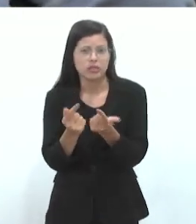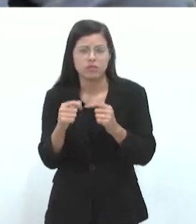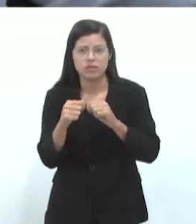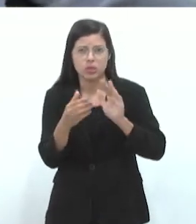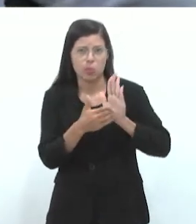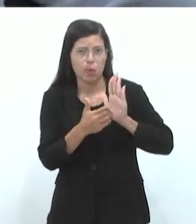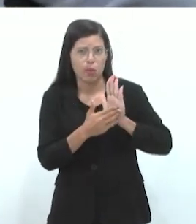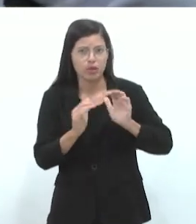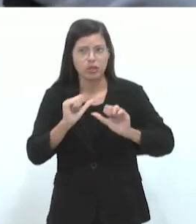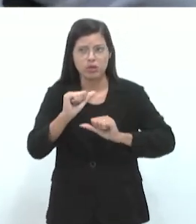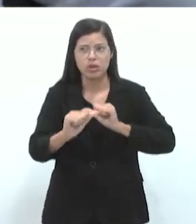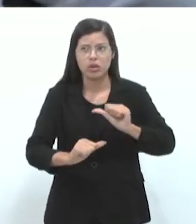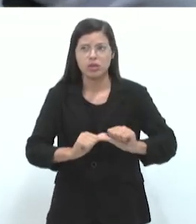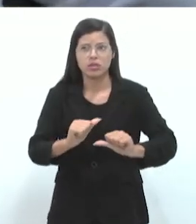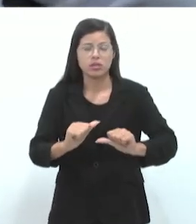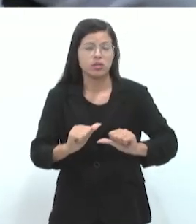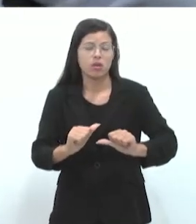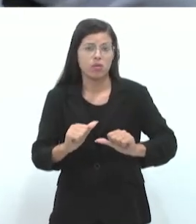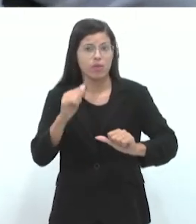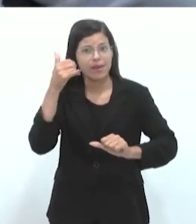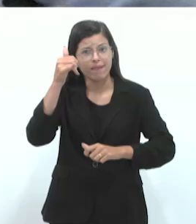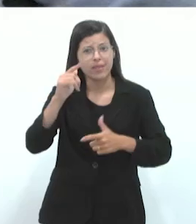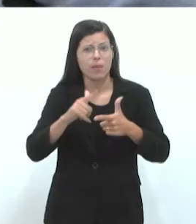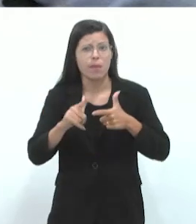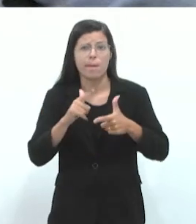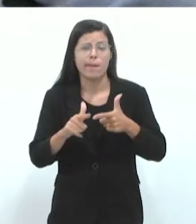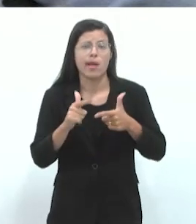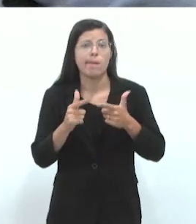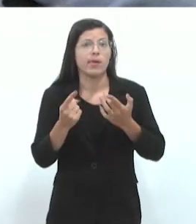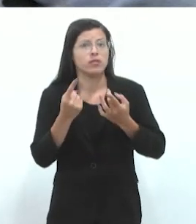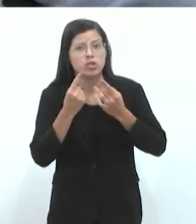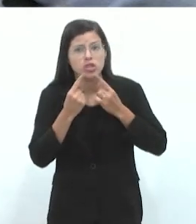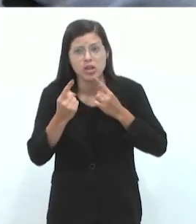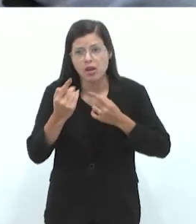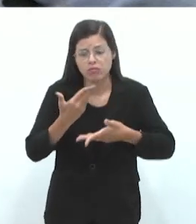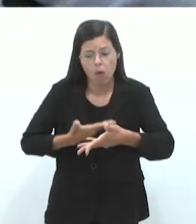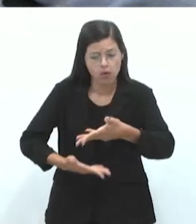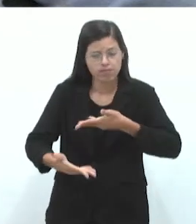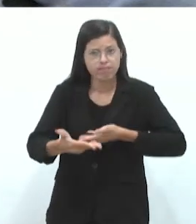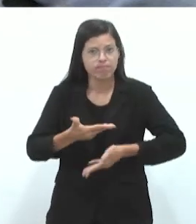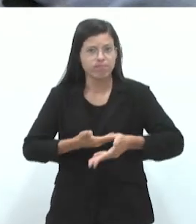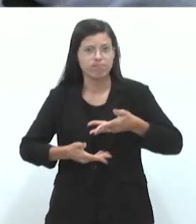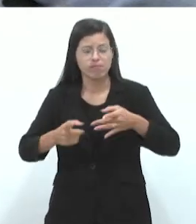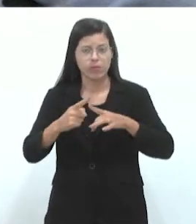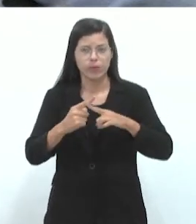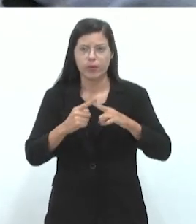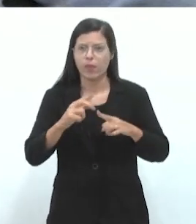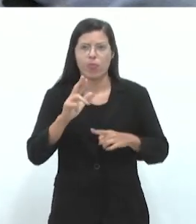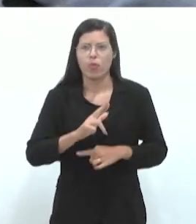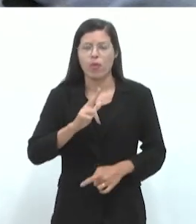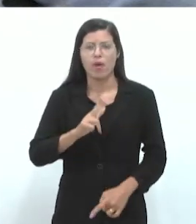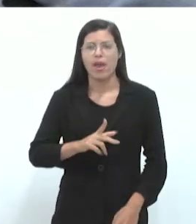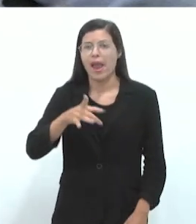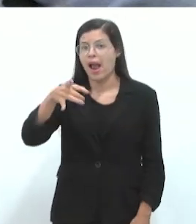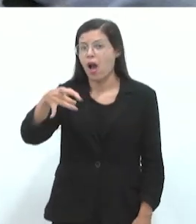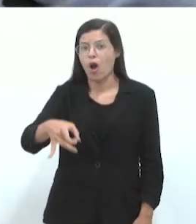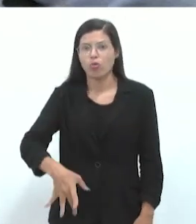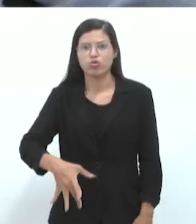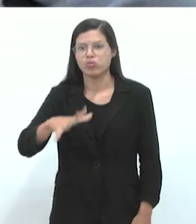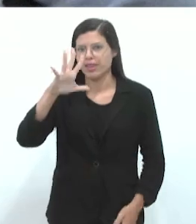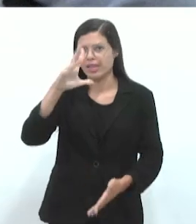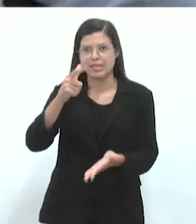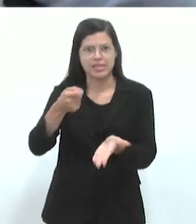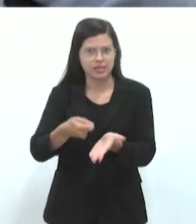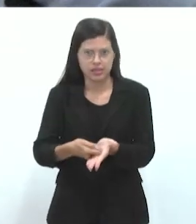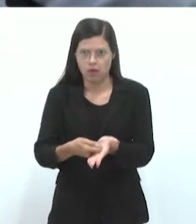que está criando problema, etc, etc. Abre o diálogo, porque eles não são a última palavra. Eles